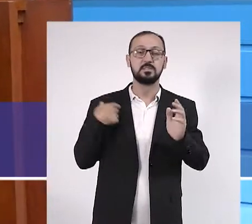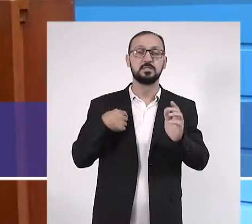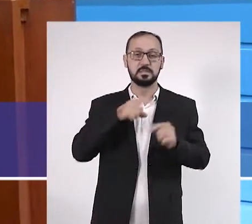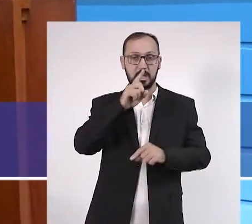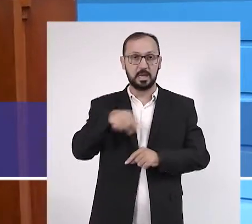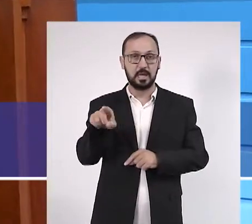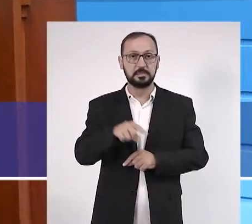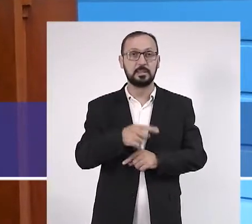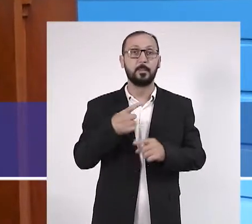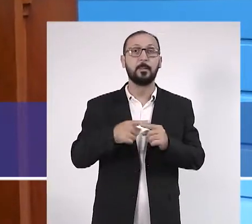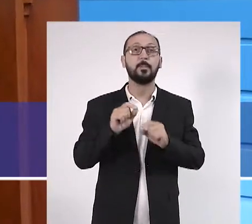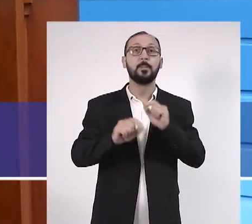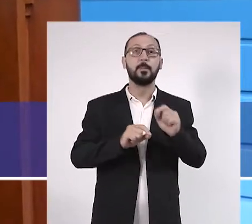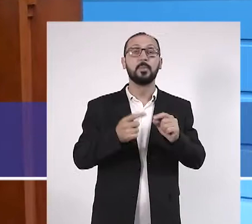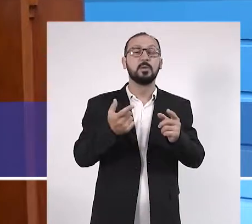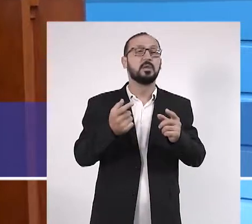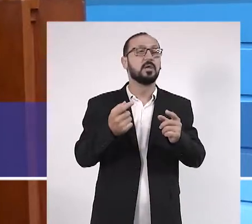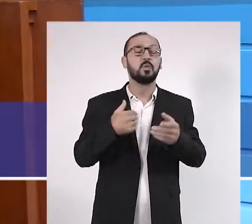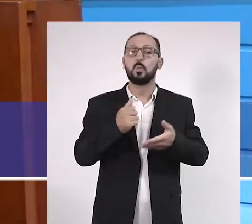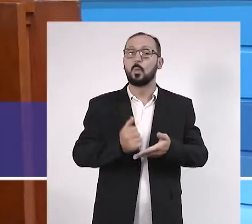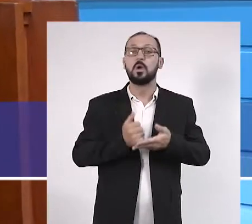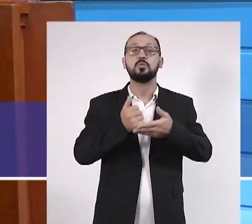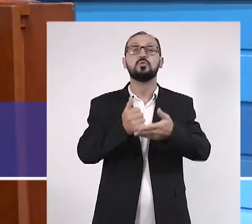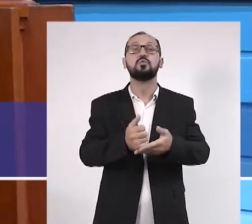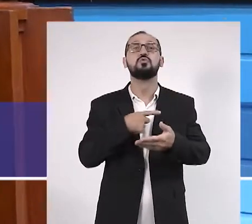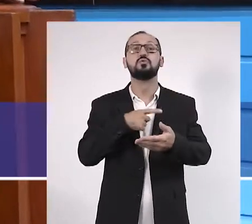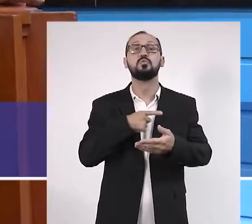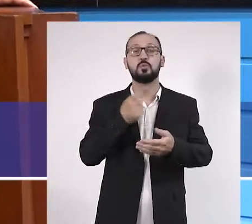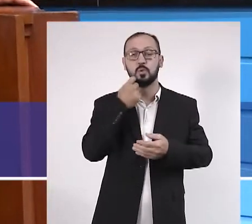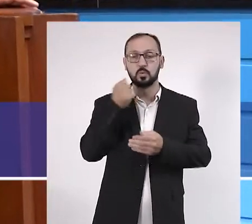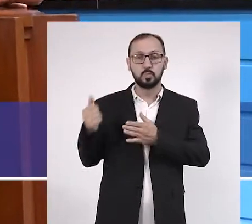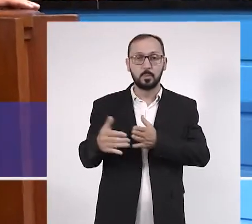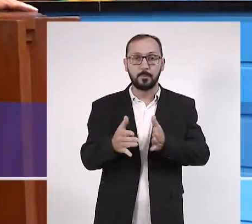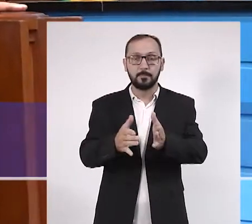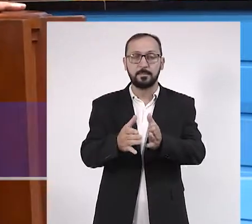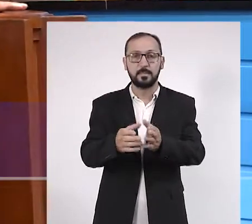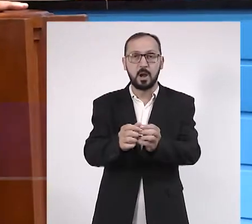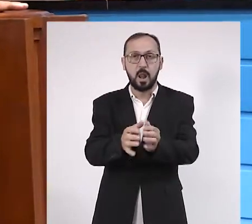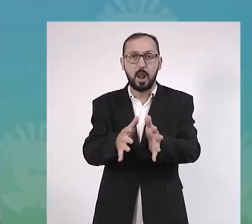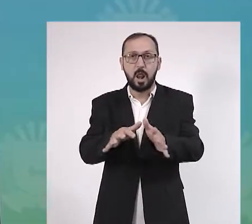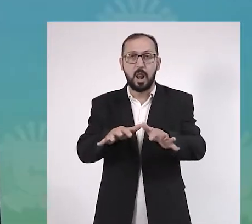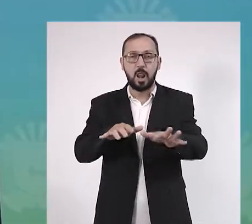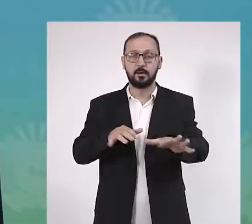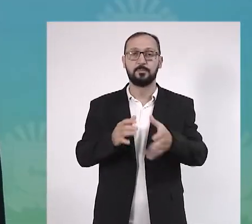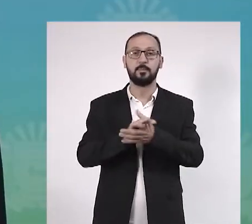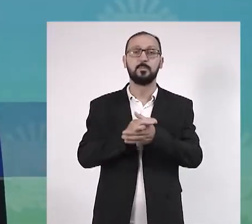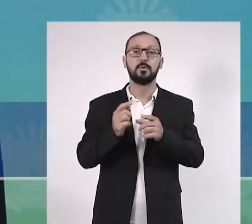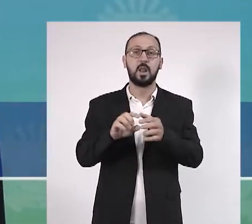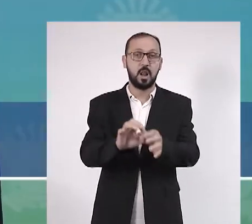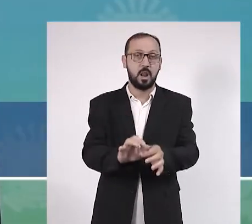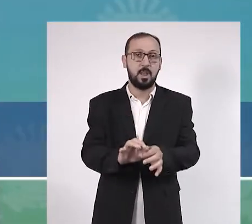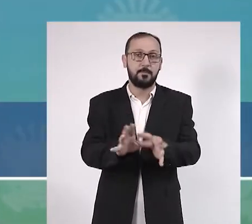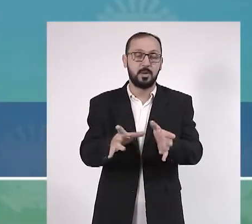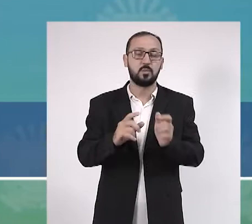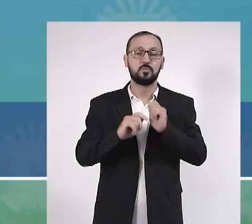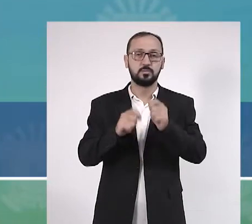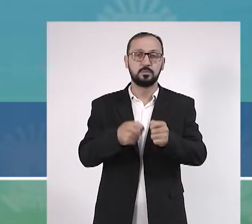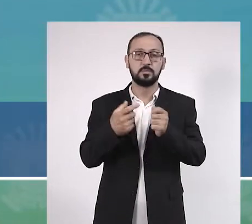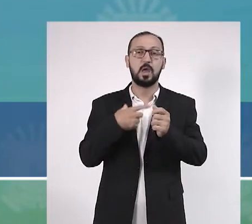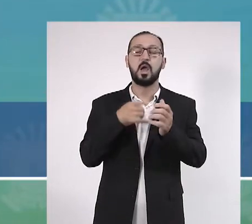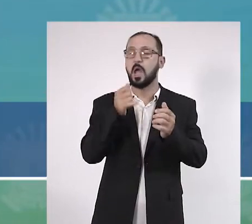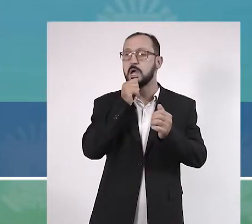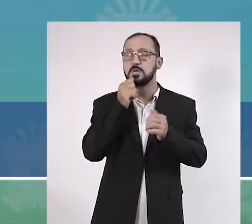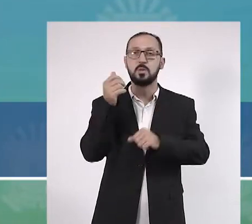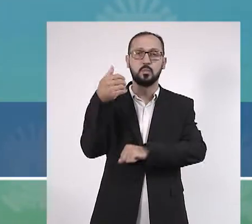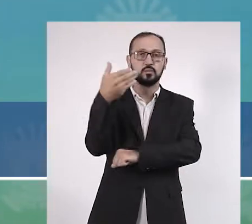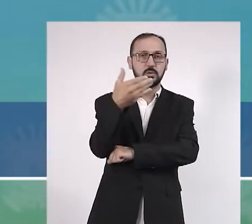medida, que, segundo ele, não contribui para o repovoamento dos rios do estado. Reabriu a pesca, os pesqueiros estão vazios, as